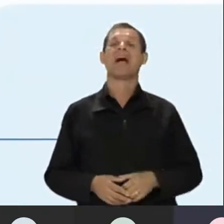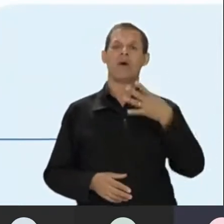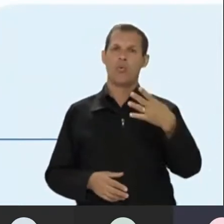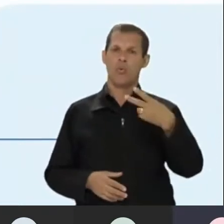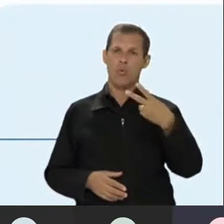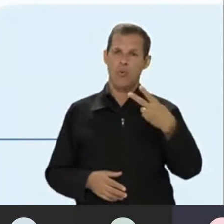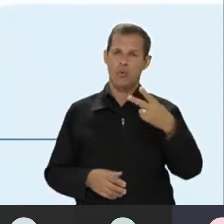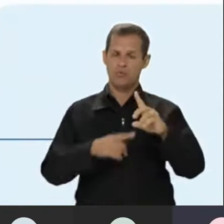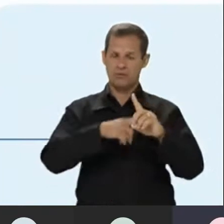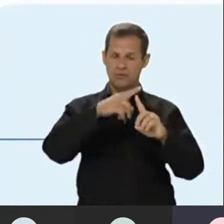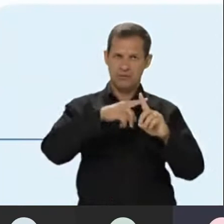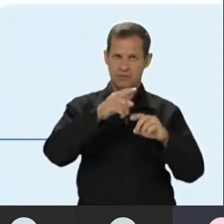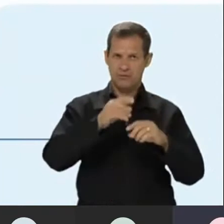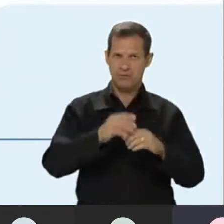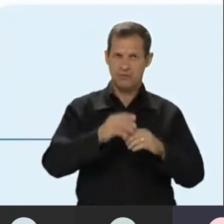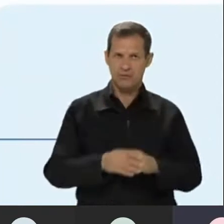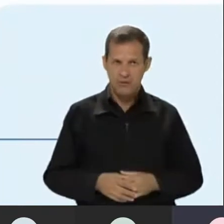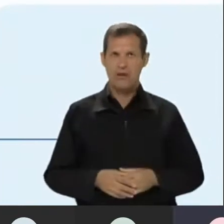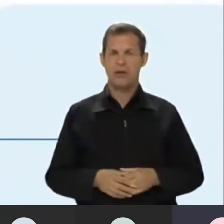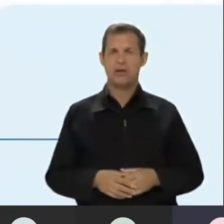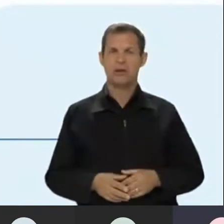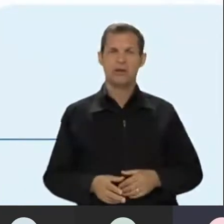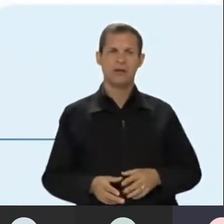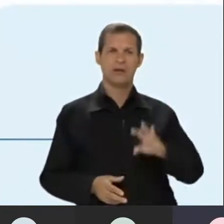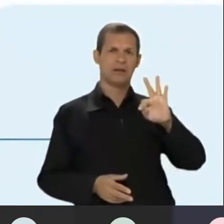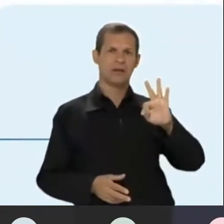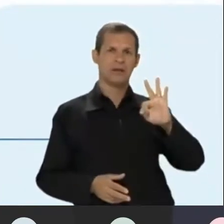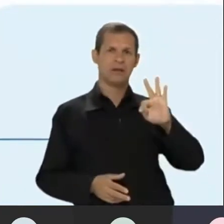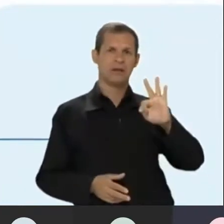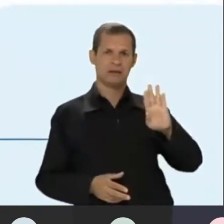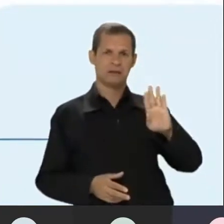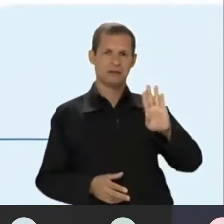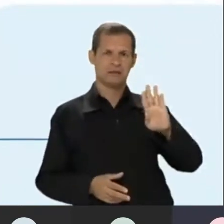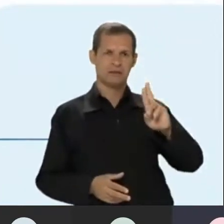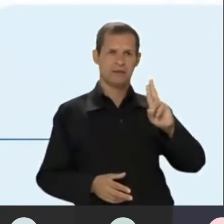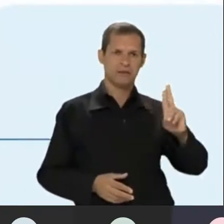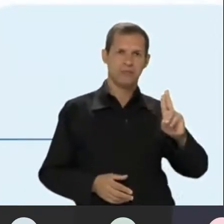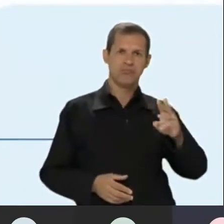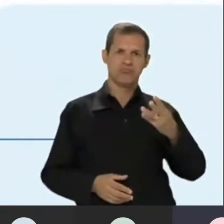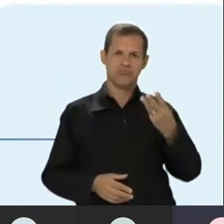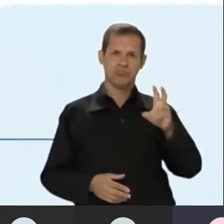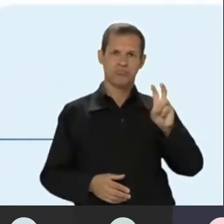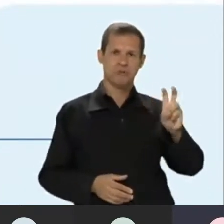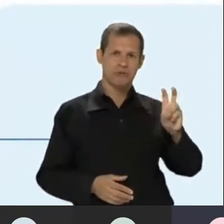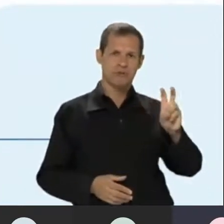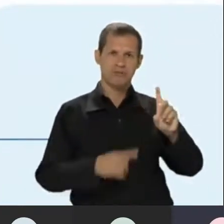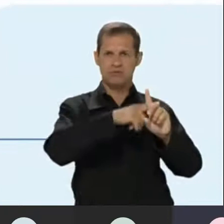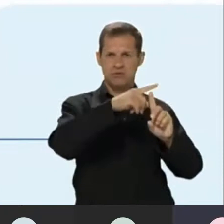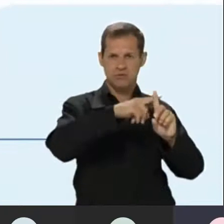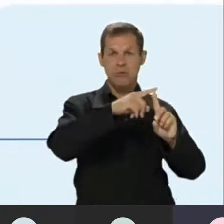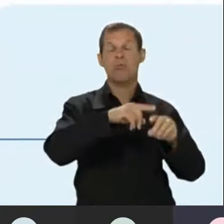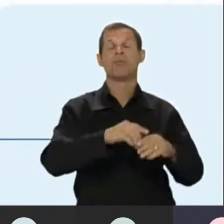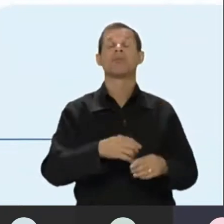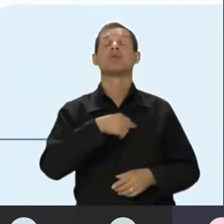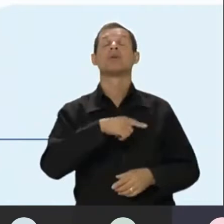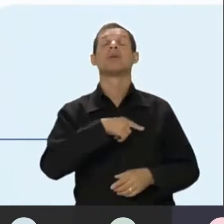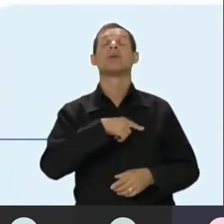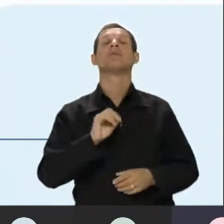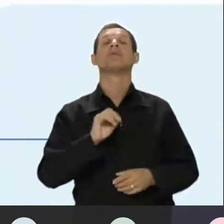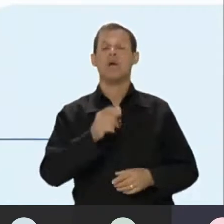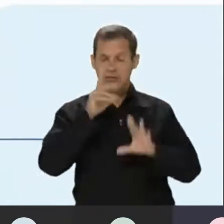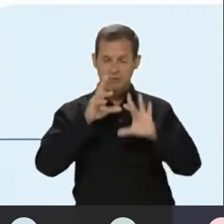seja 42 graus Celsius. A minha temperatura de bulbo úmido seja 35 graus Celsius. Quanto